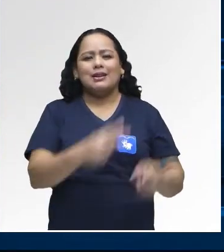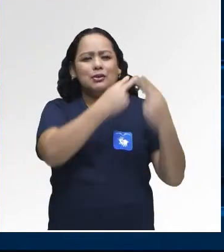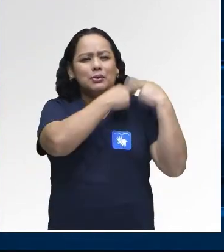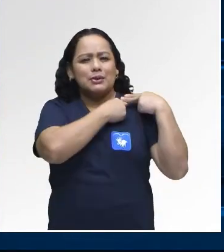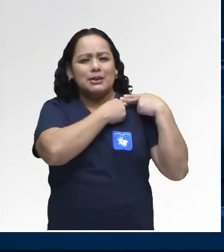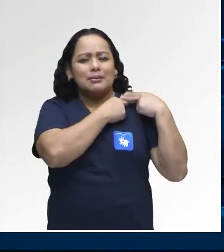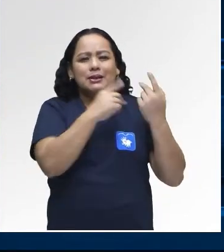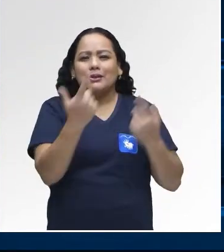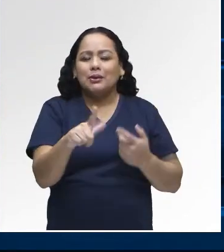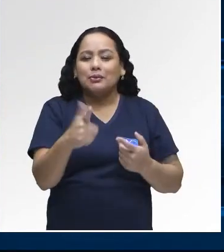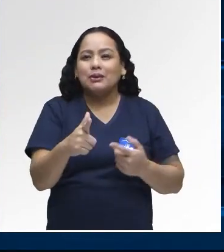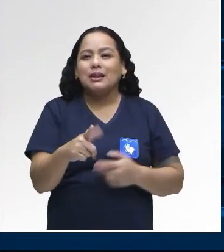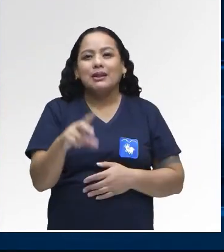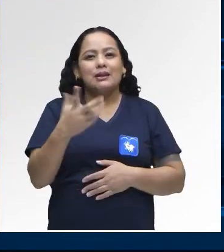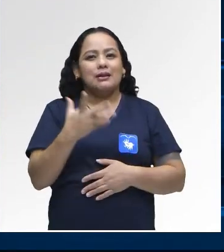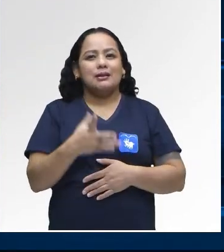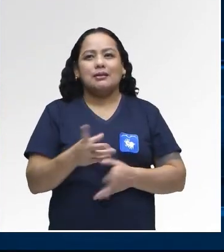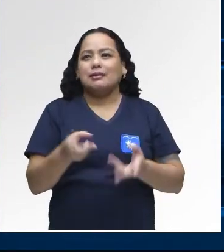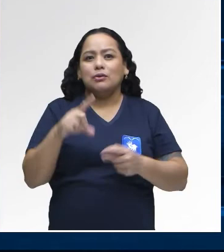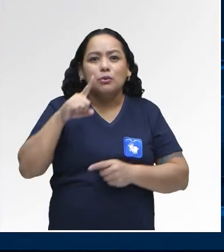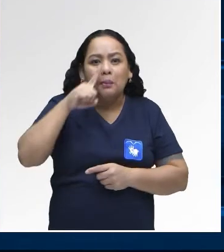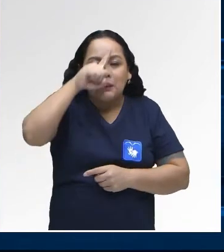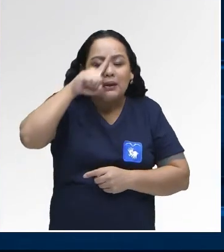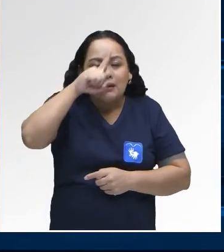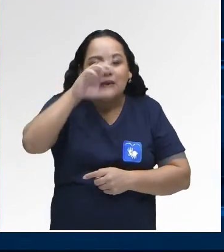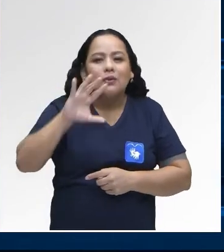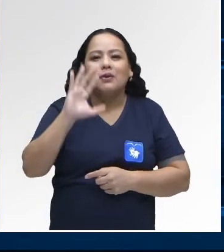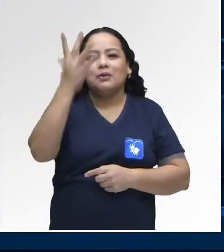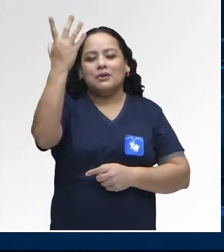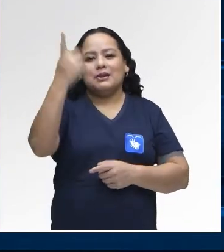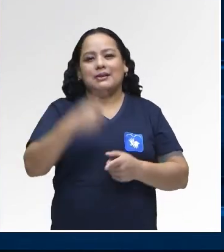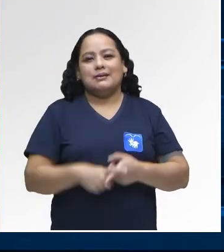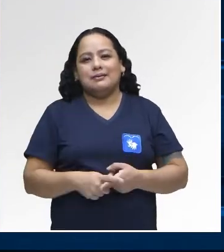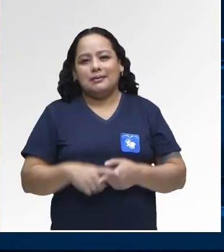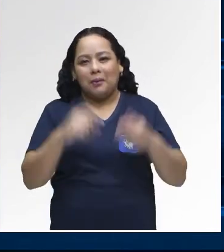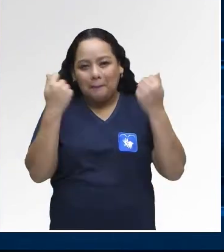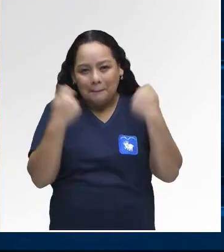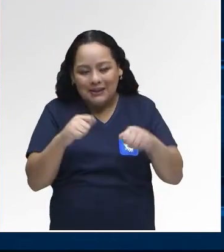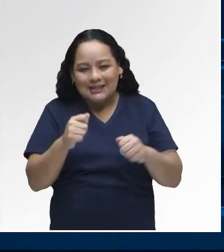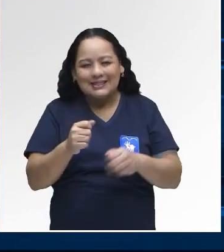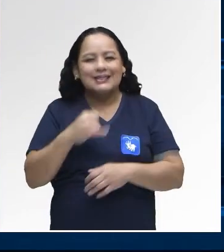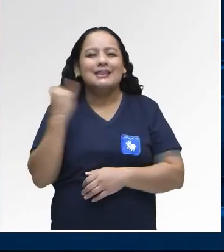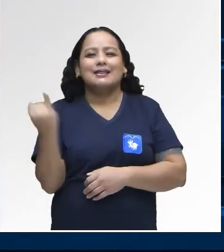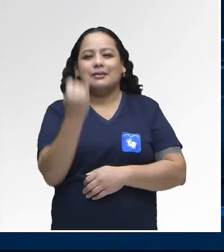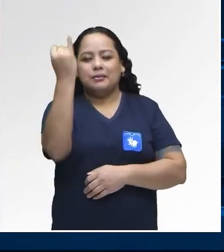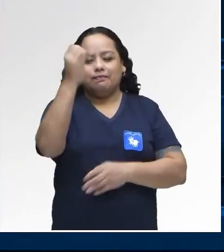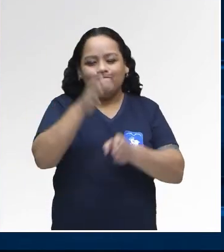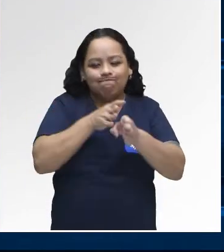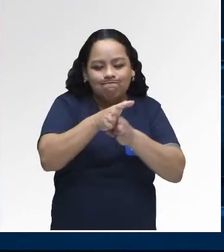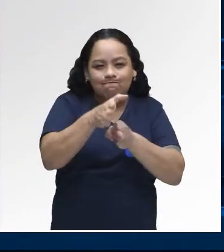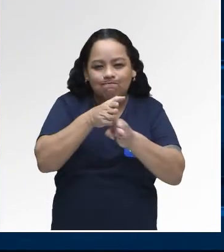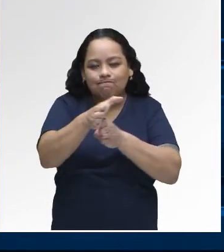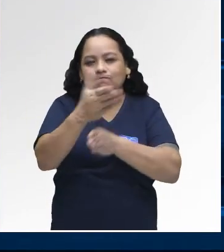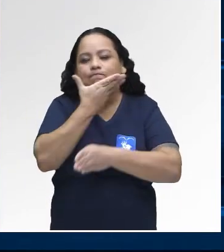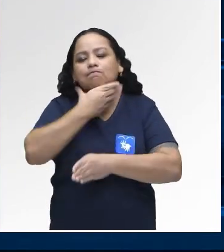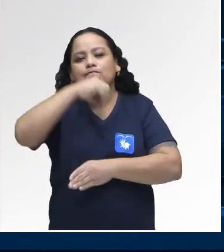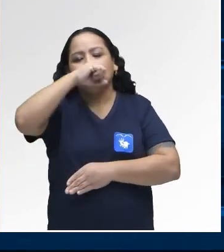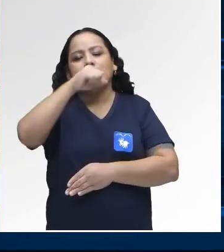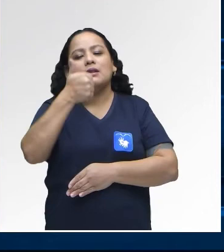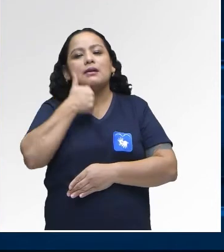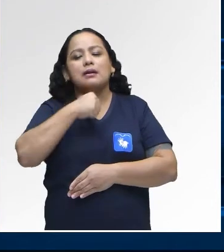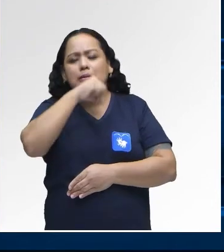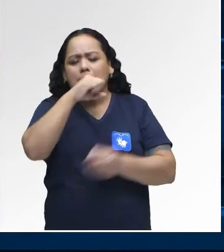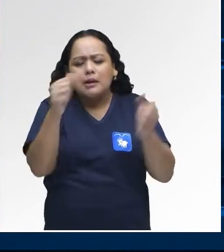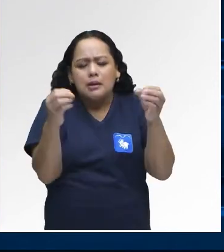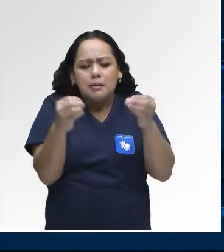responsabilidade dos perigos que podem ocorrer. E aí é importante a orientação dos pais estarem próximos, não só